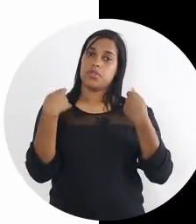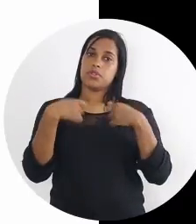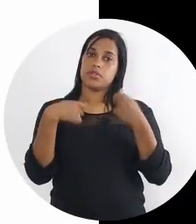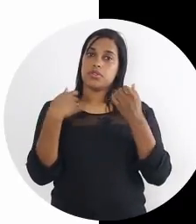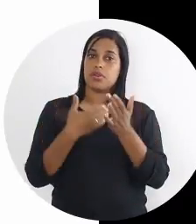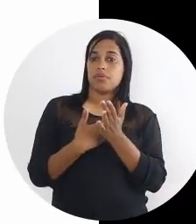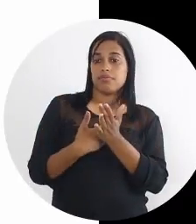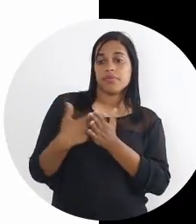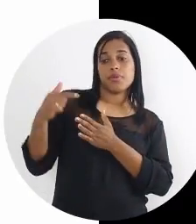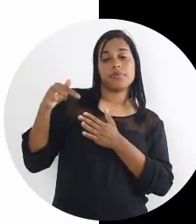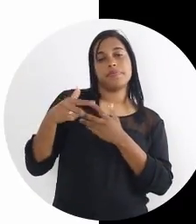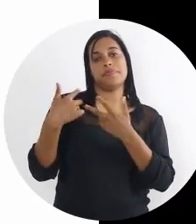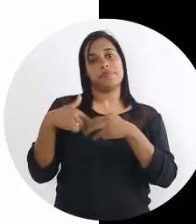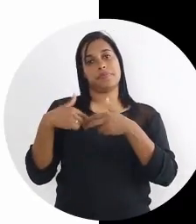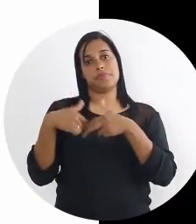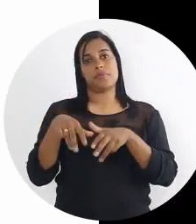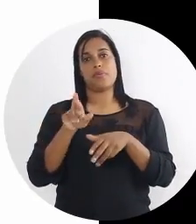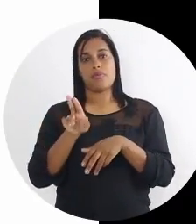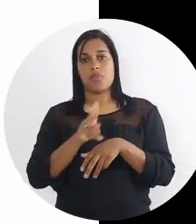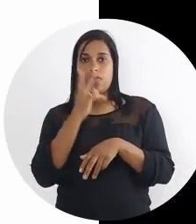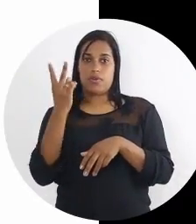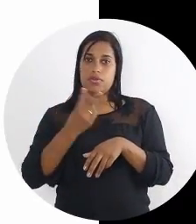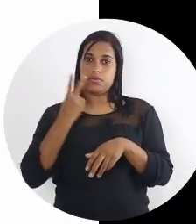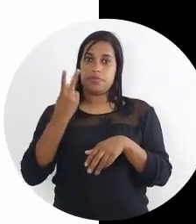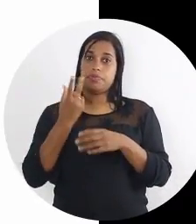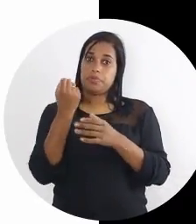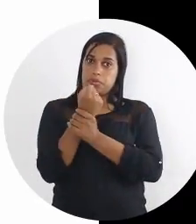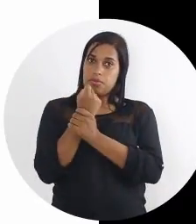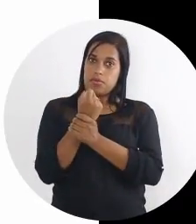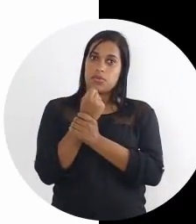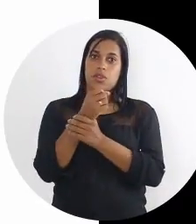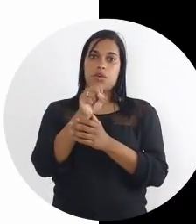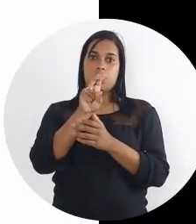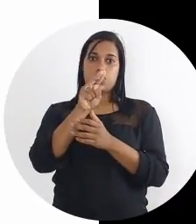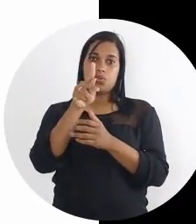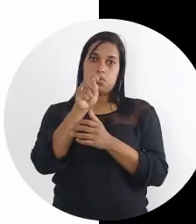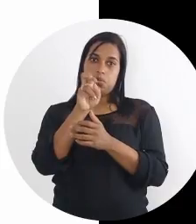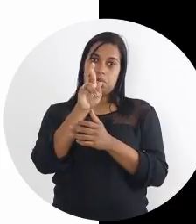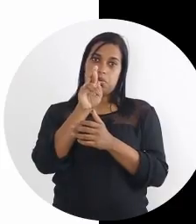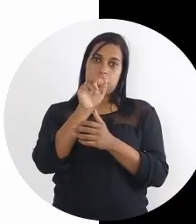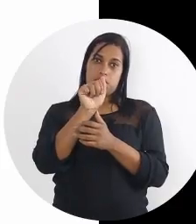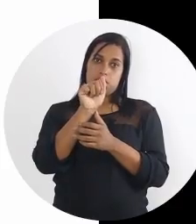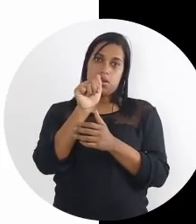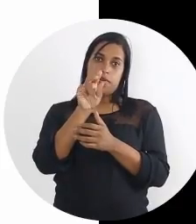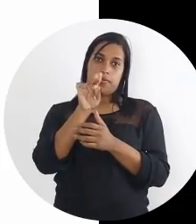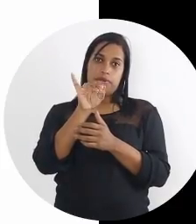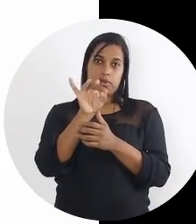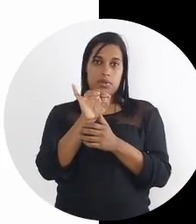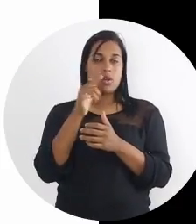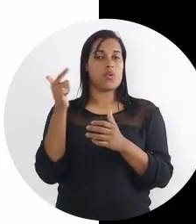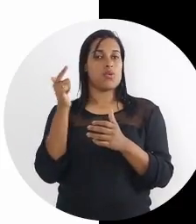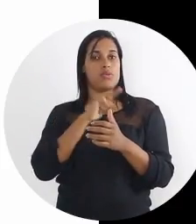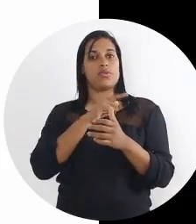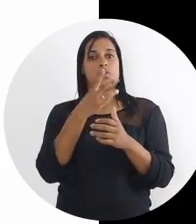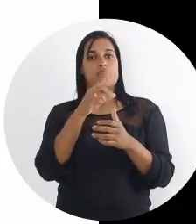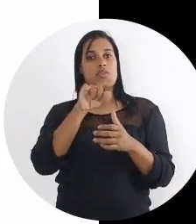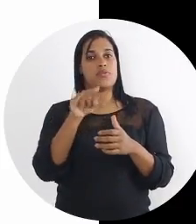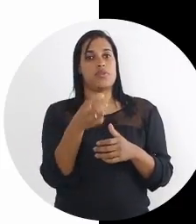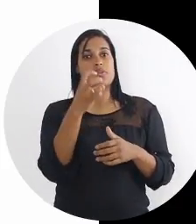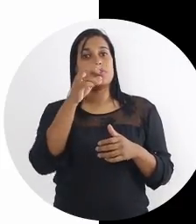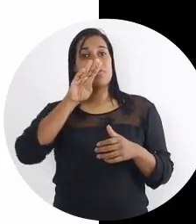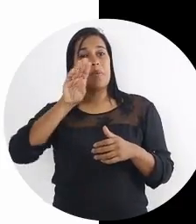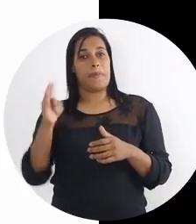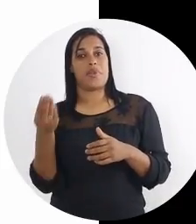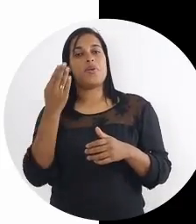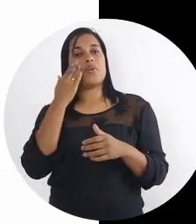a partir daquele reajuste, para garantir que o superávit atinja a cifra de 3,5 bilhões